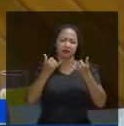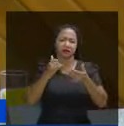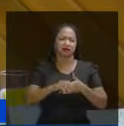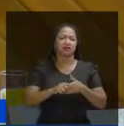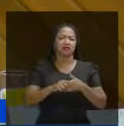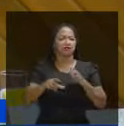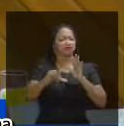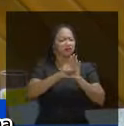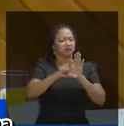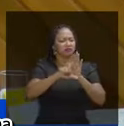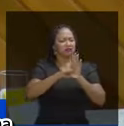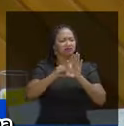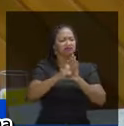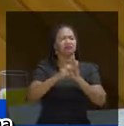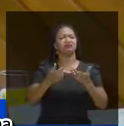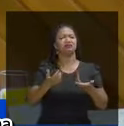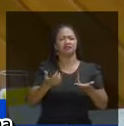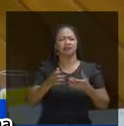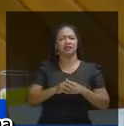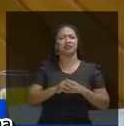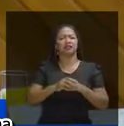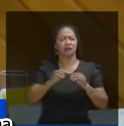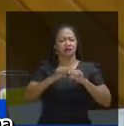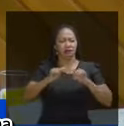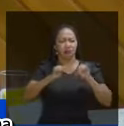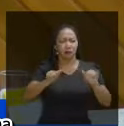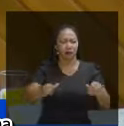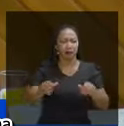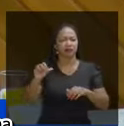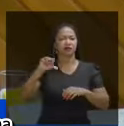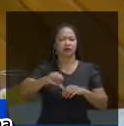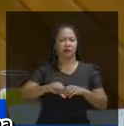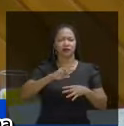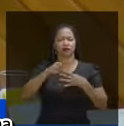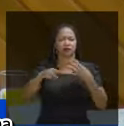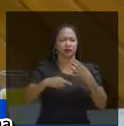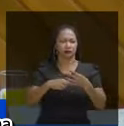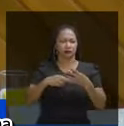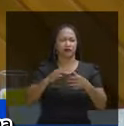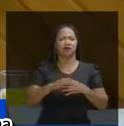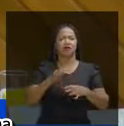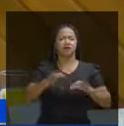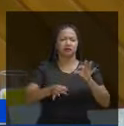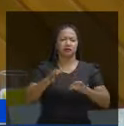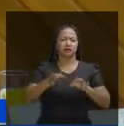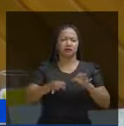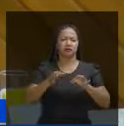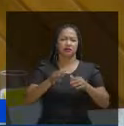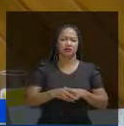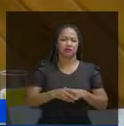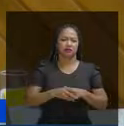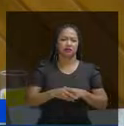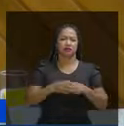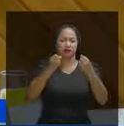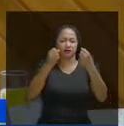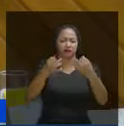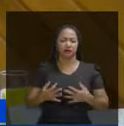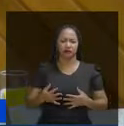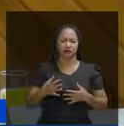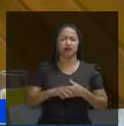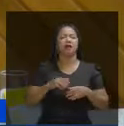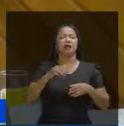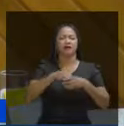permissivos legais ou que configure propaganda negativa na linha do consolidado entendimento jurisprudencial. Então, ante o exposto, voto pelo